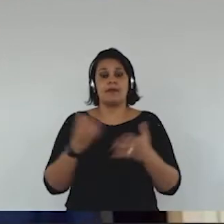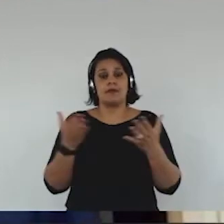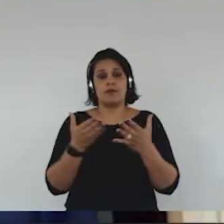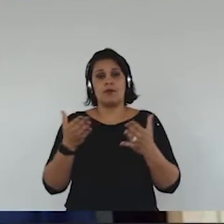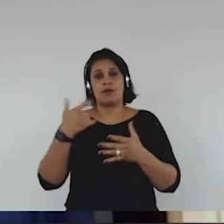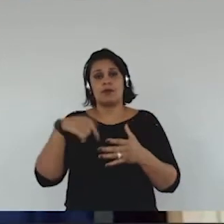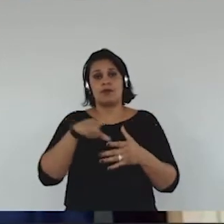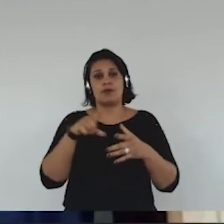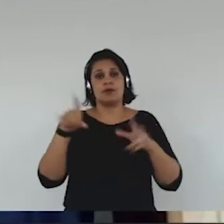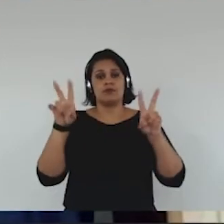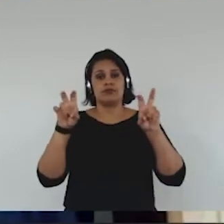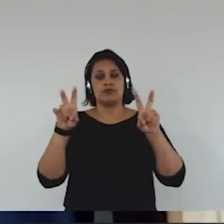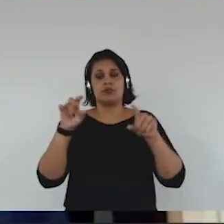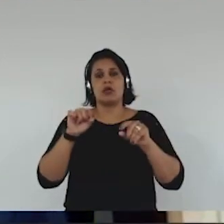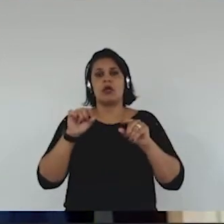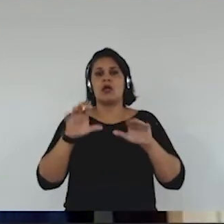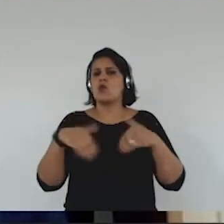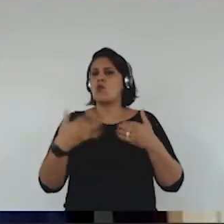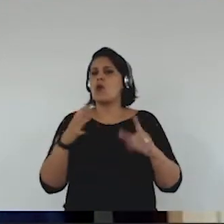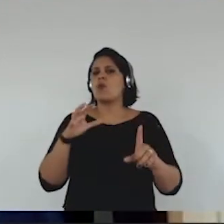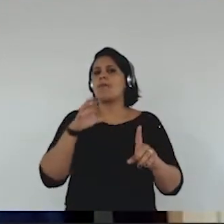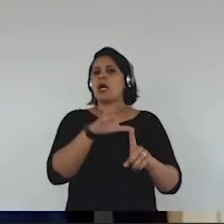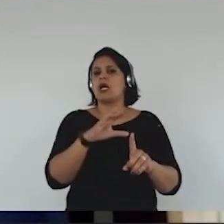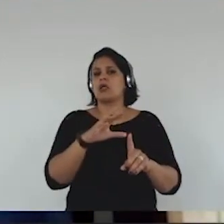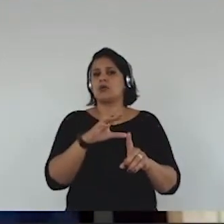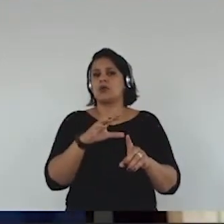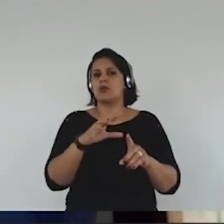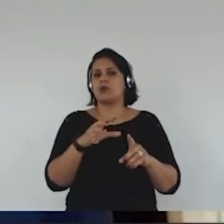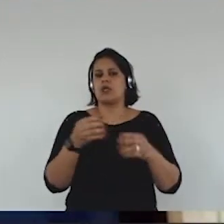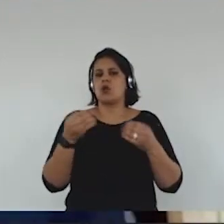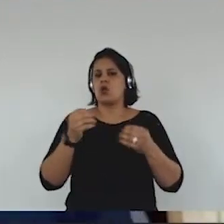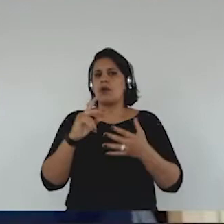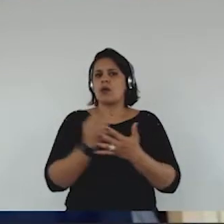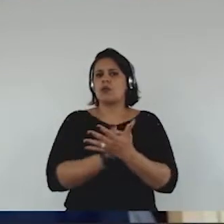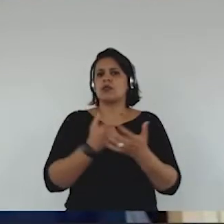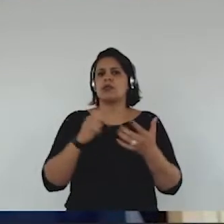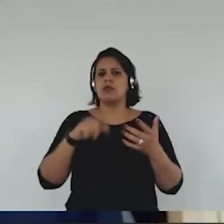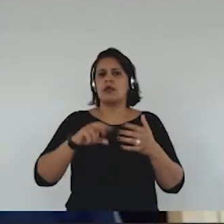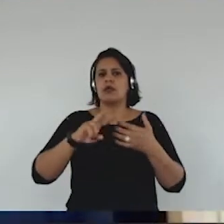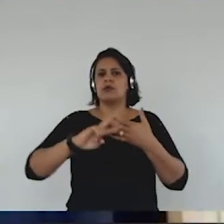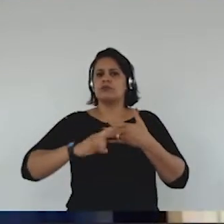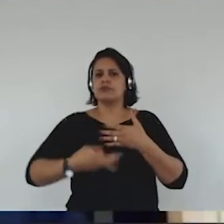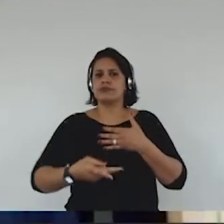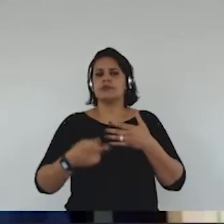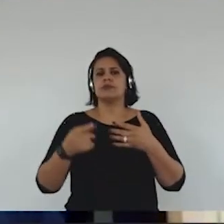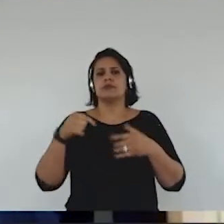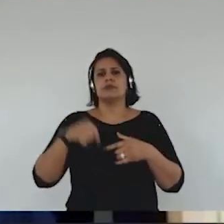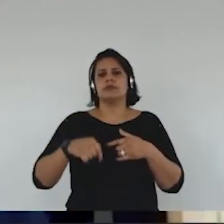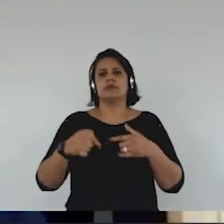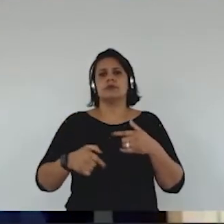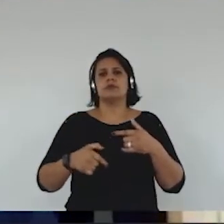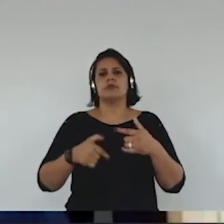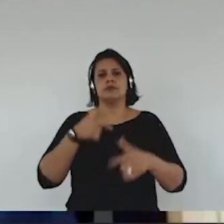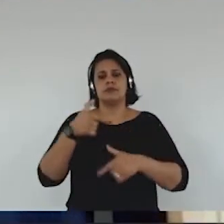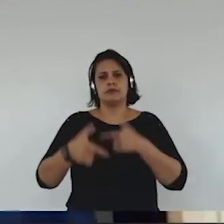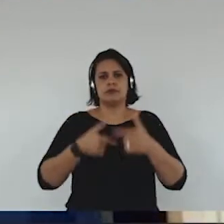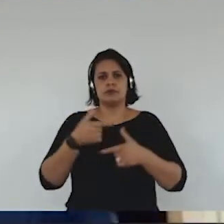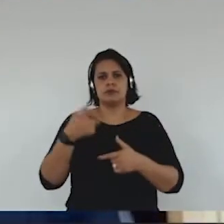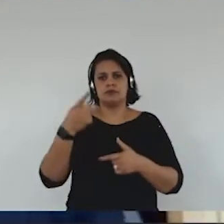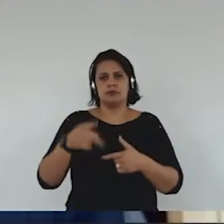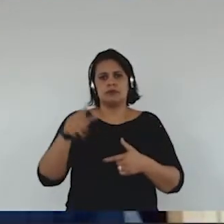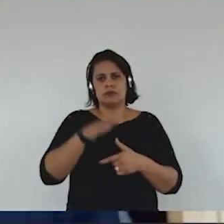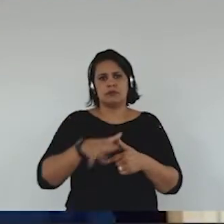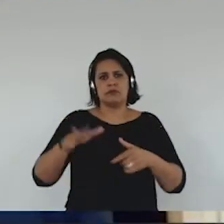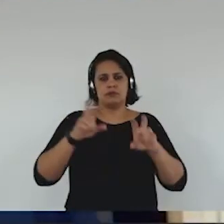aqui na próxima hora é qual foi o impacto, quais as consequências, né, e qual o futuro da prestação jurisdicional pelas câmaras de